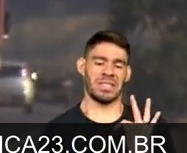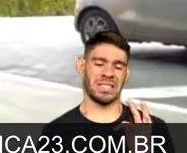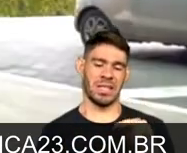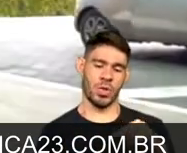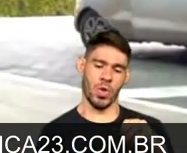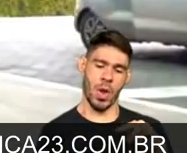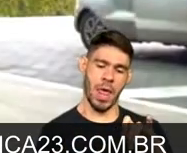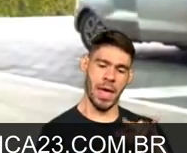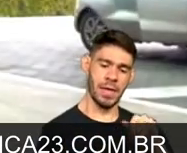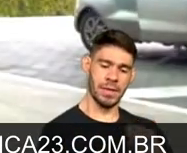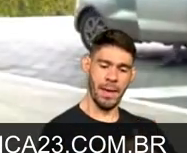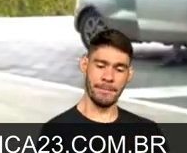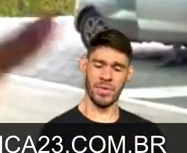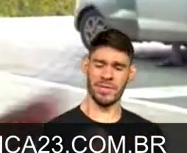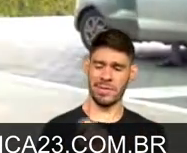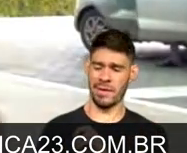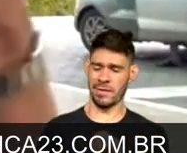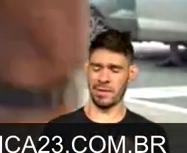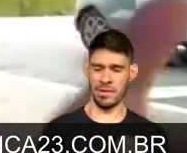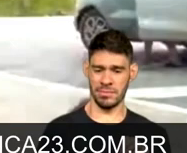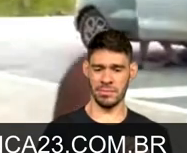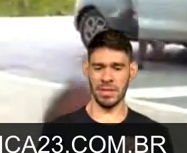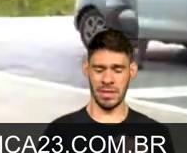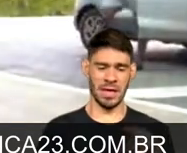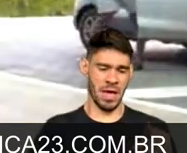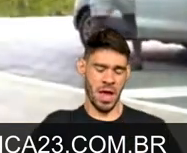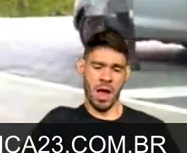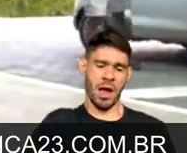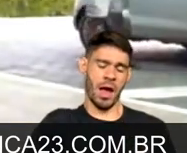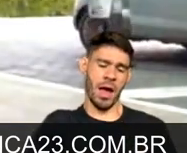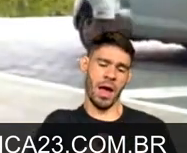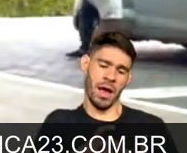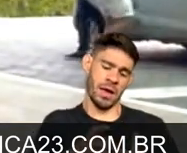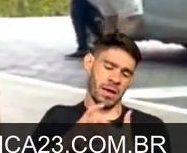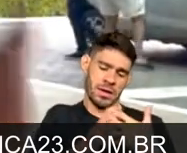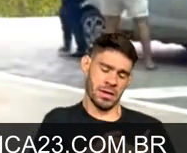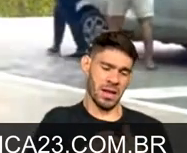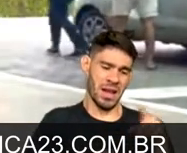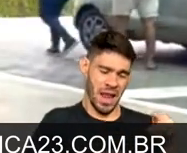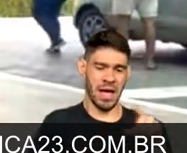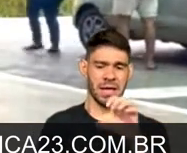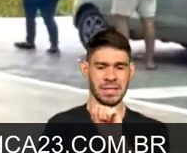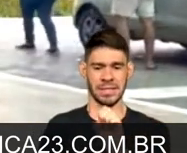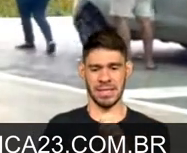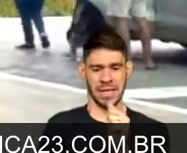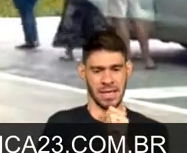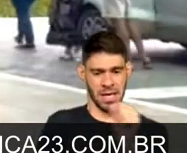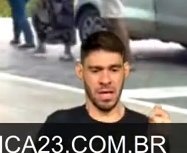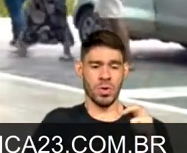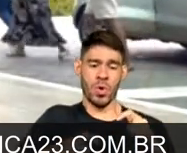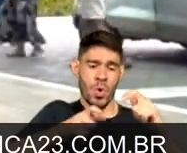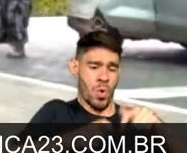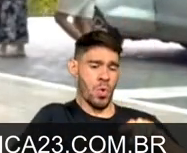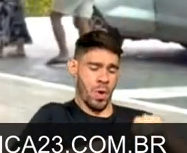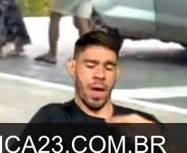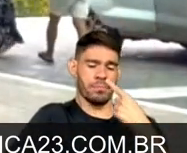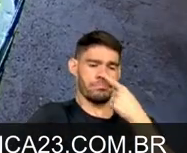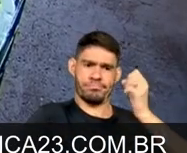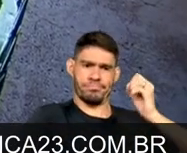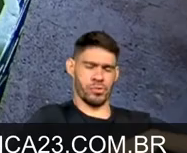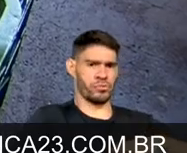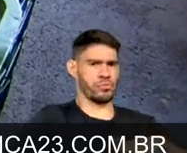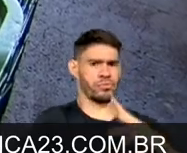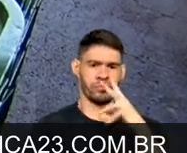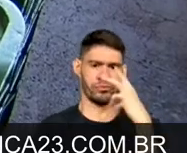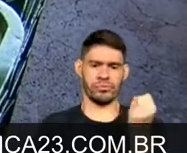aproveitar 500 e assim vai. Aí esse caminhão descarrega no CEASA. Os CEASAs é um grande polo de desperdício de